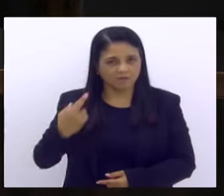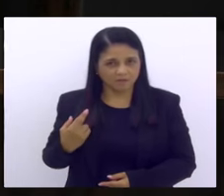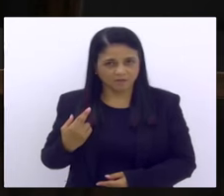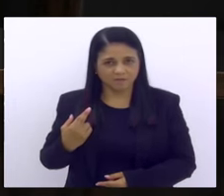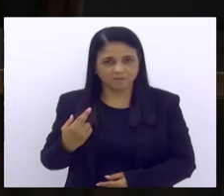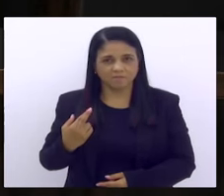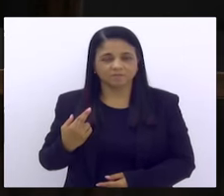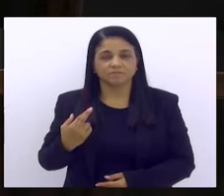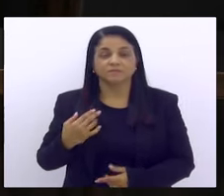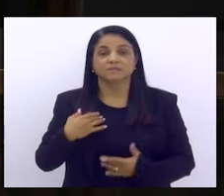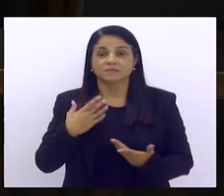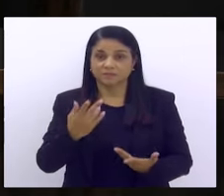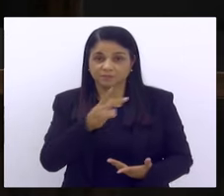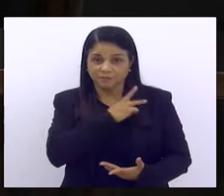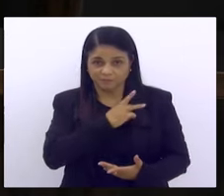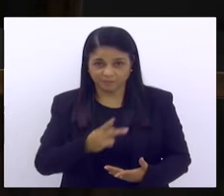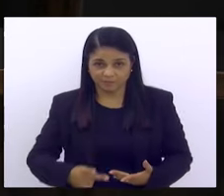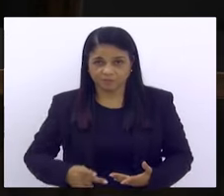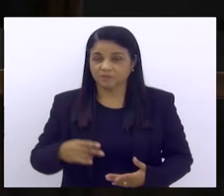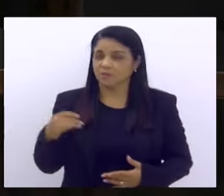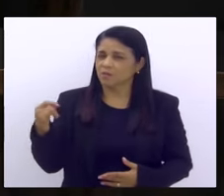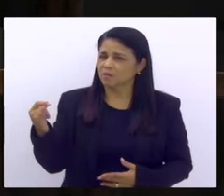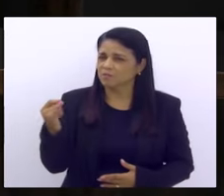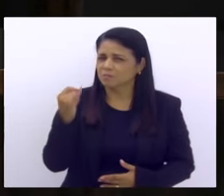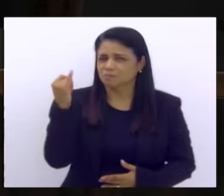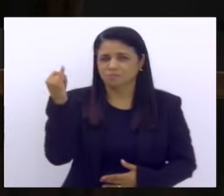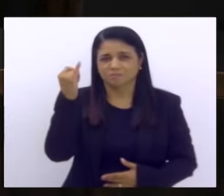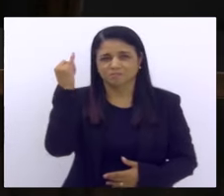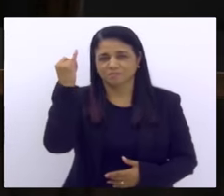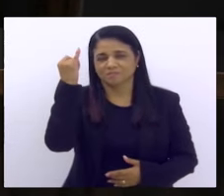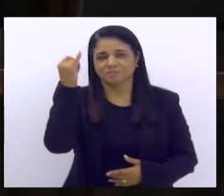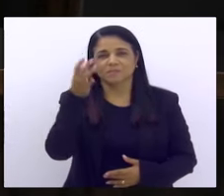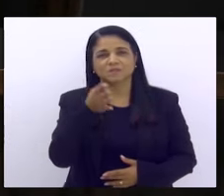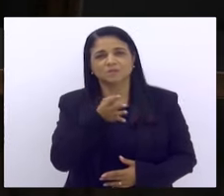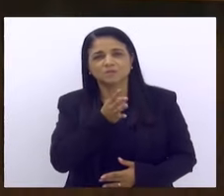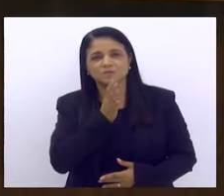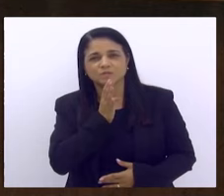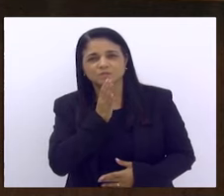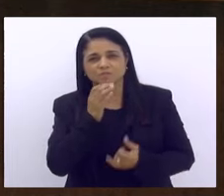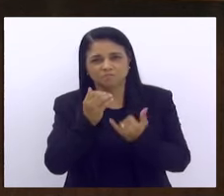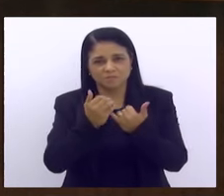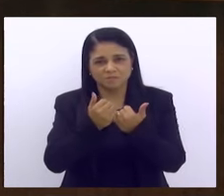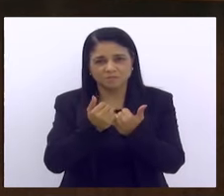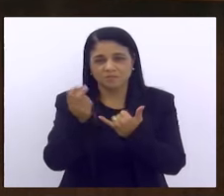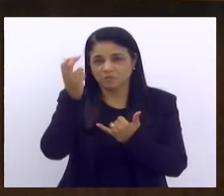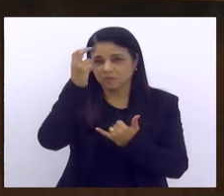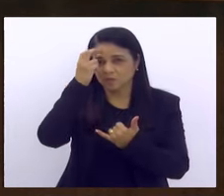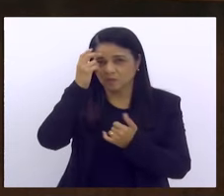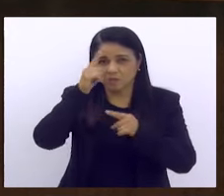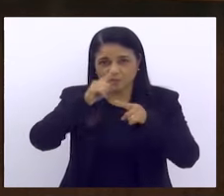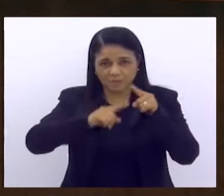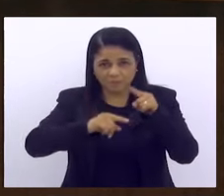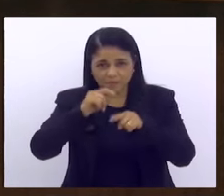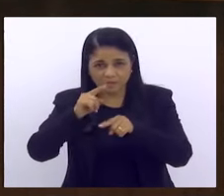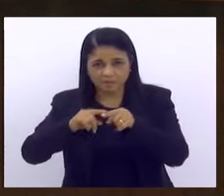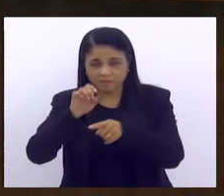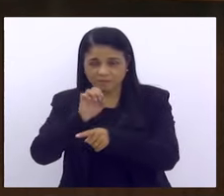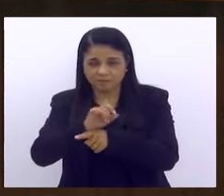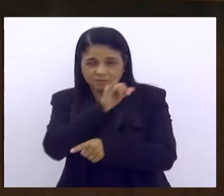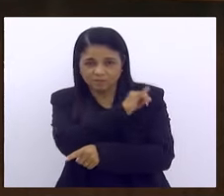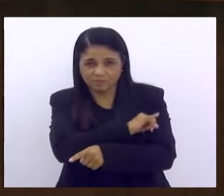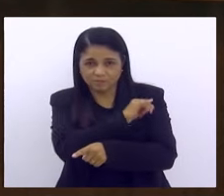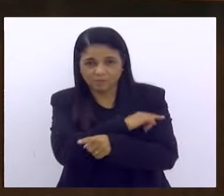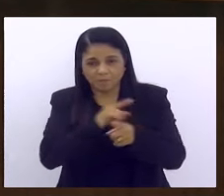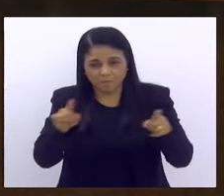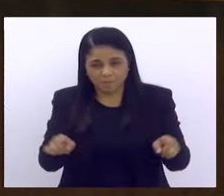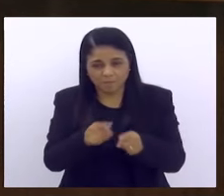Souza. Senhora presidenta, muito importante o reconhecimento como patrimônio cultural e material do Estado do Rio de Janeiro à Orquestra